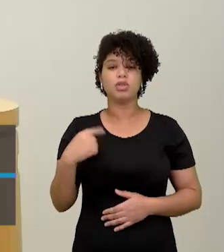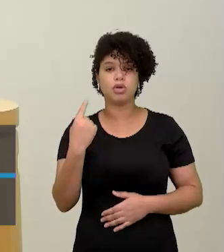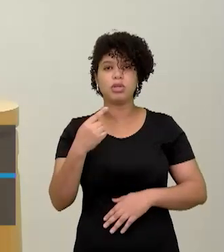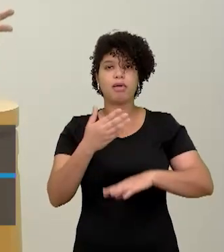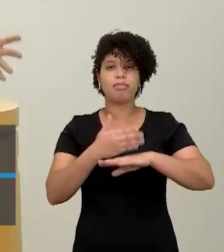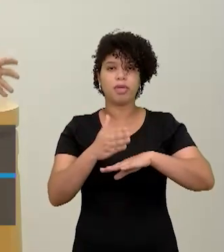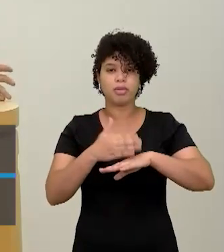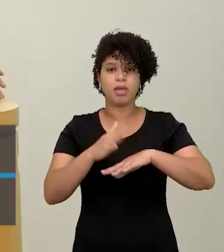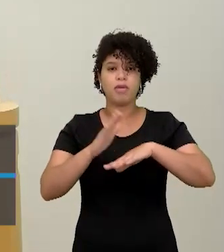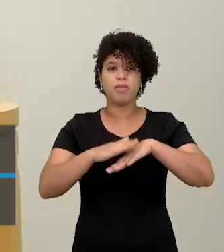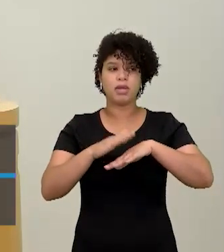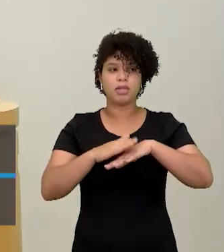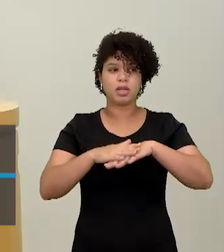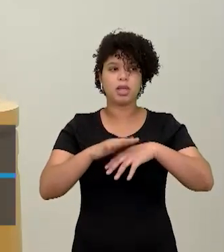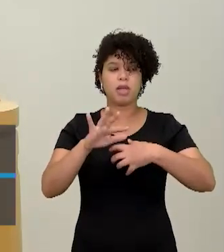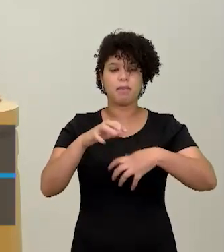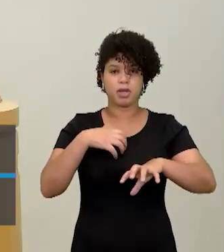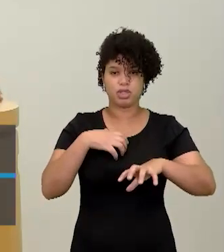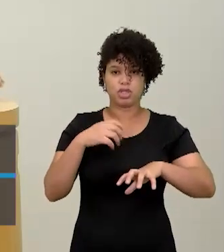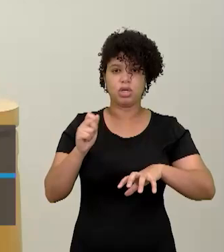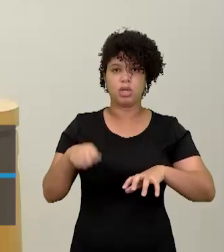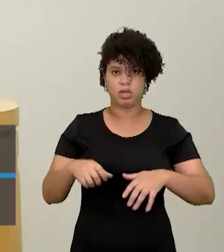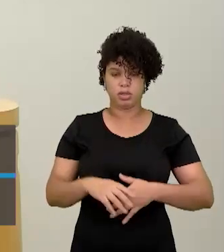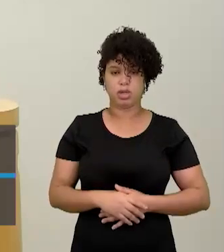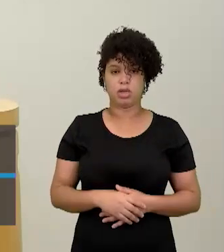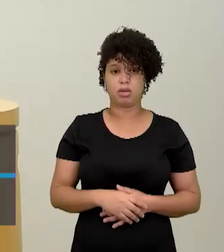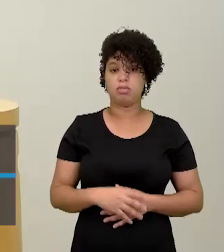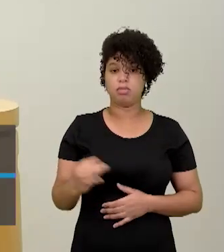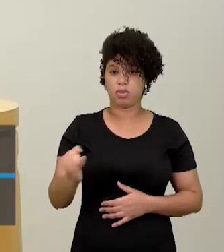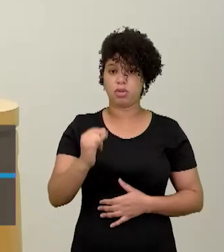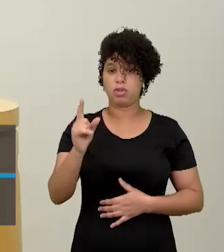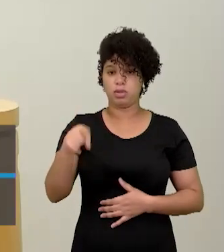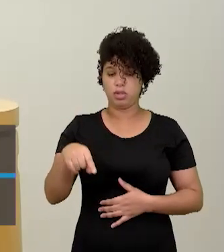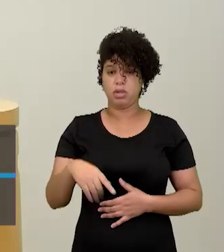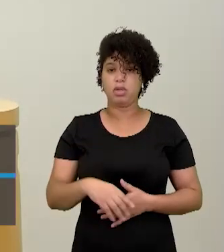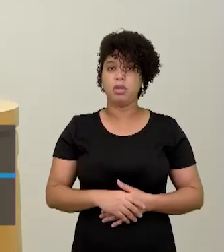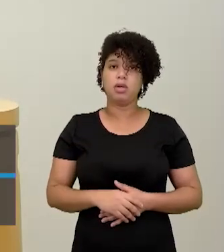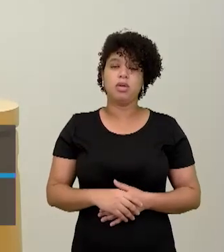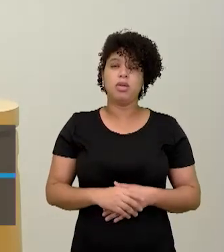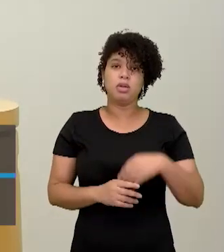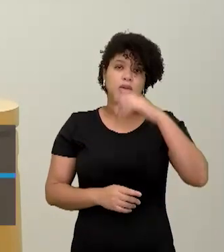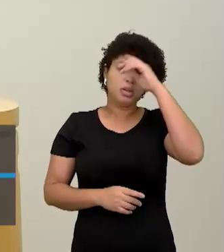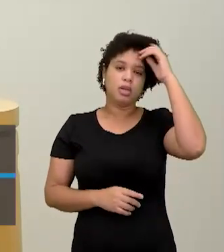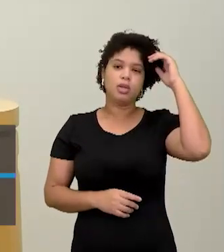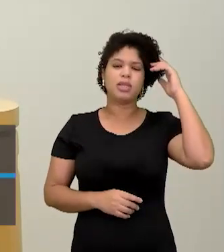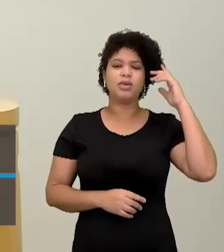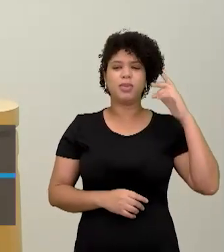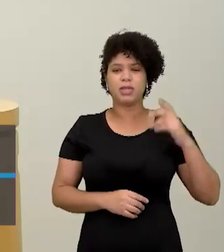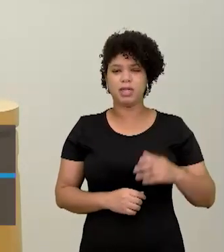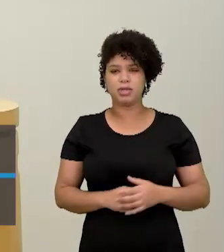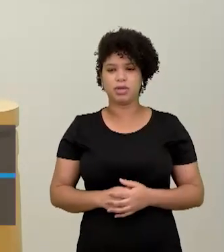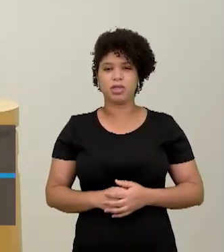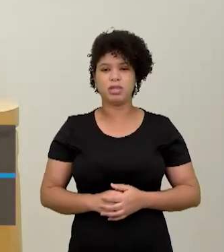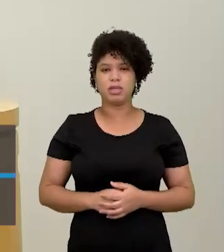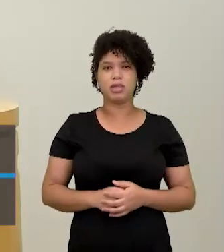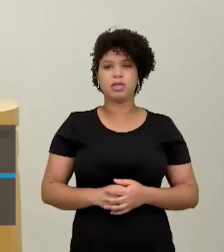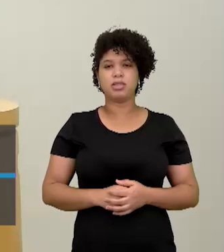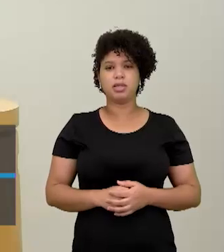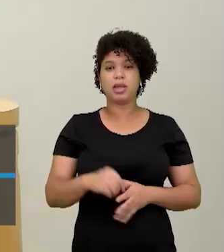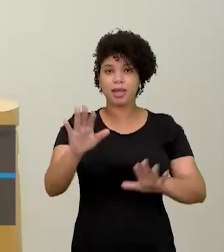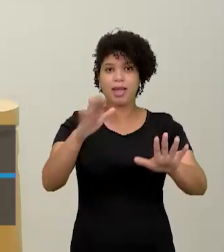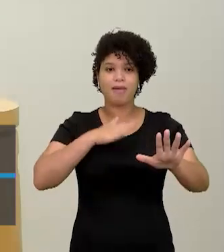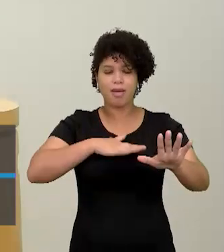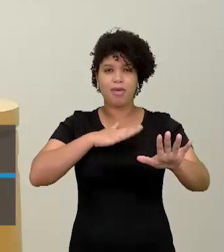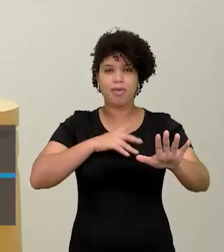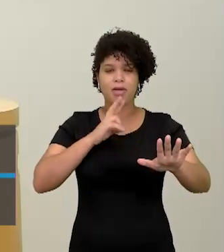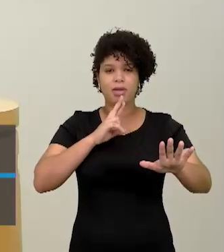exercitar um pouco da empatia. Por quê? Porque empatia envolve... Peraí, eu não posso falar não. Peraí,